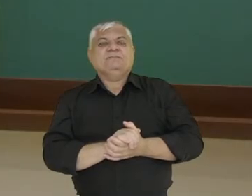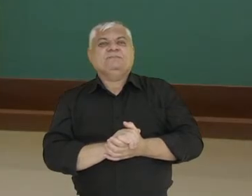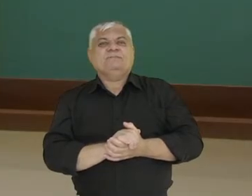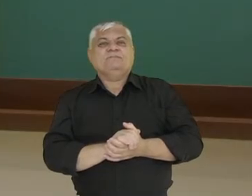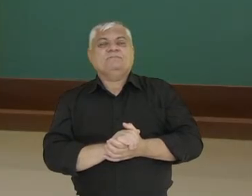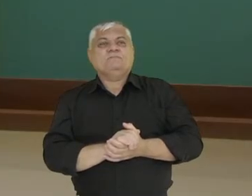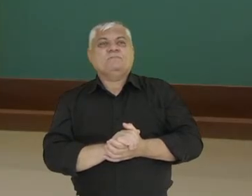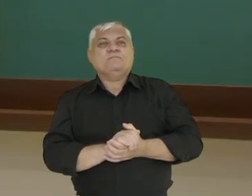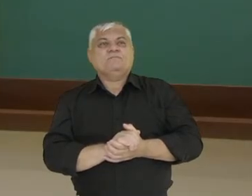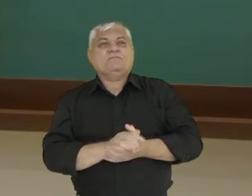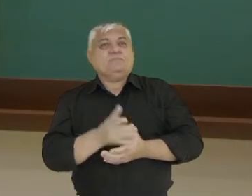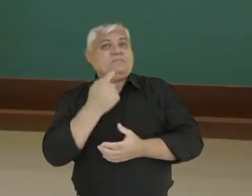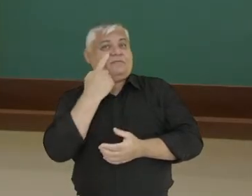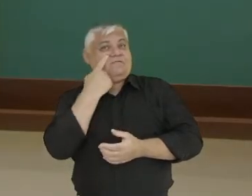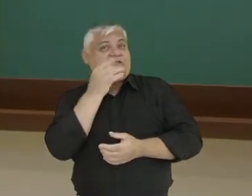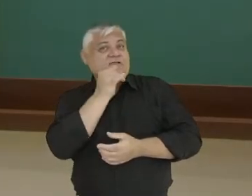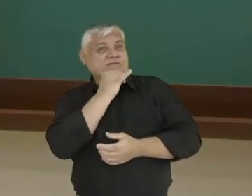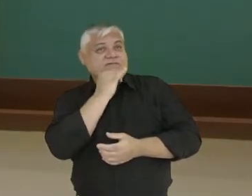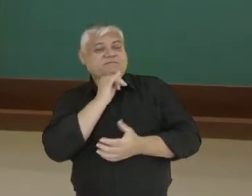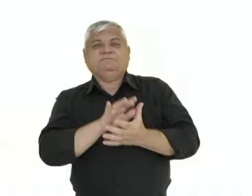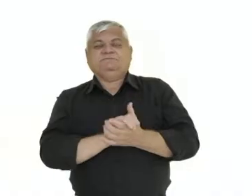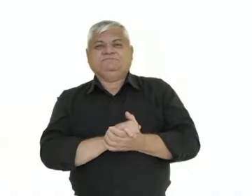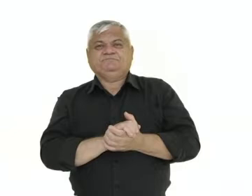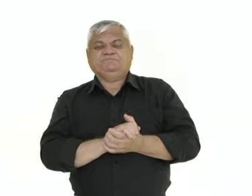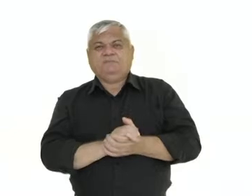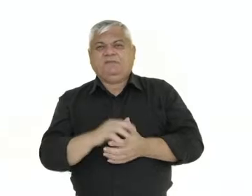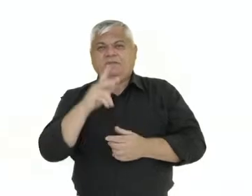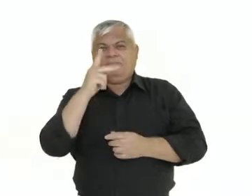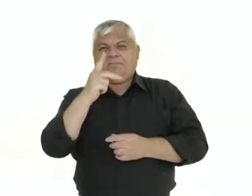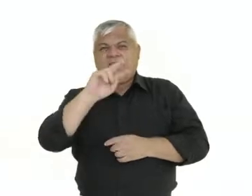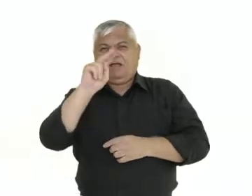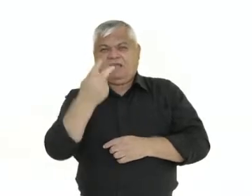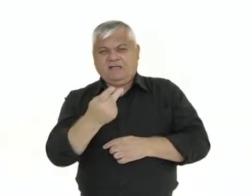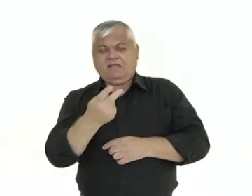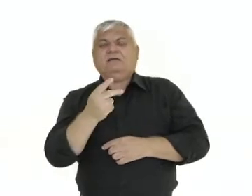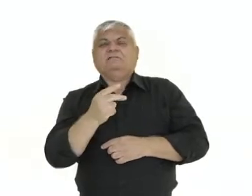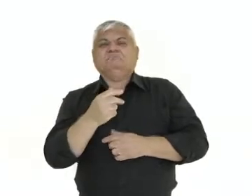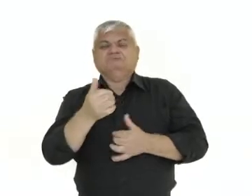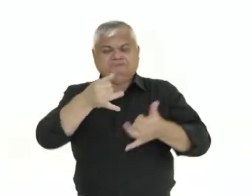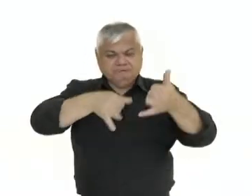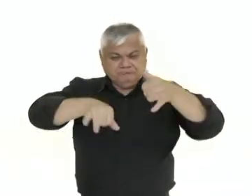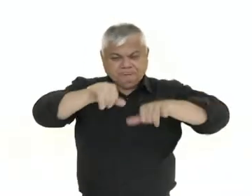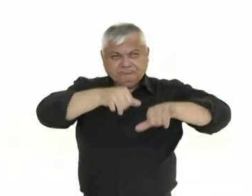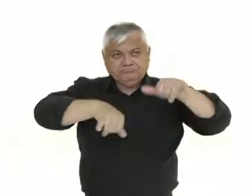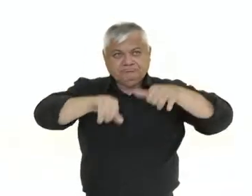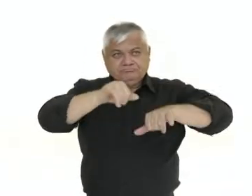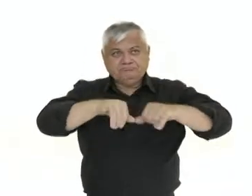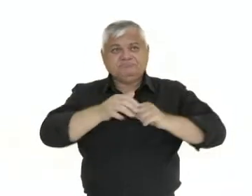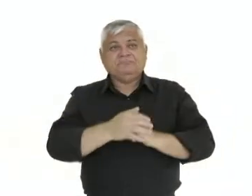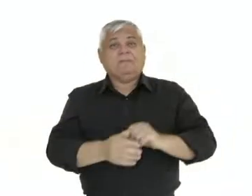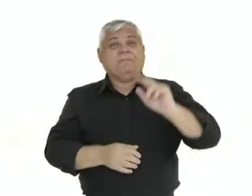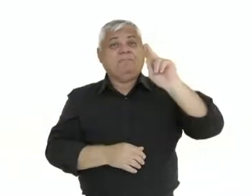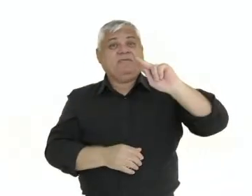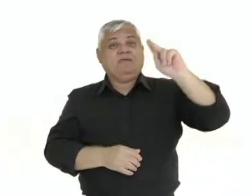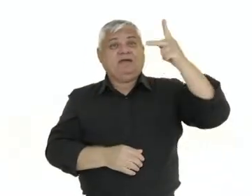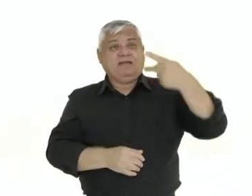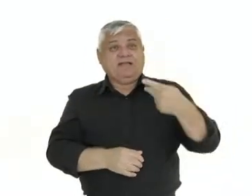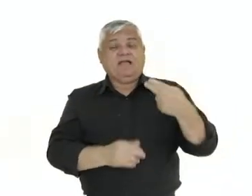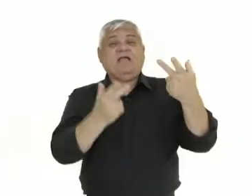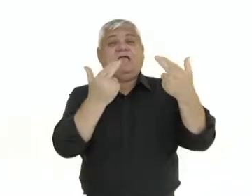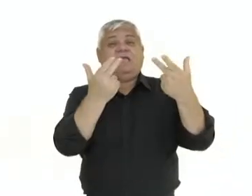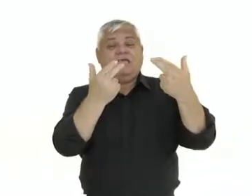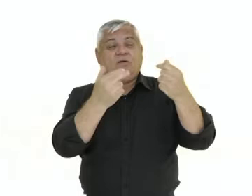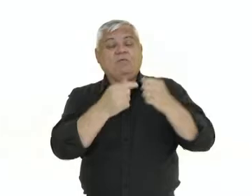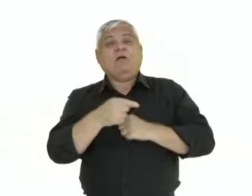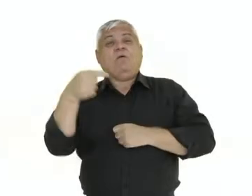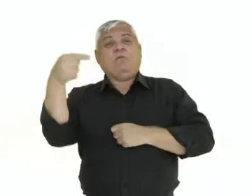Vamos acompanhar um exemplo aqui, pessoal. Então, o pH de uma solução é dado por pH igual a